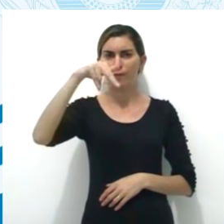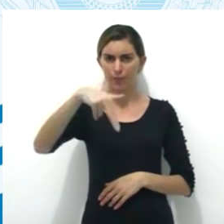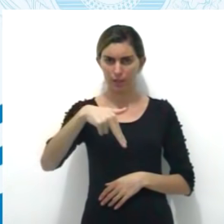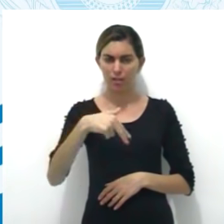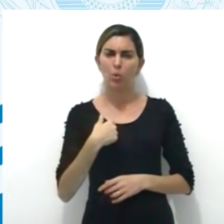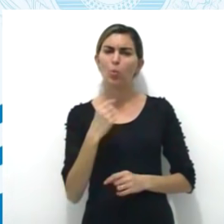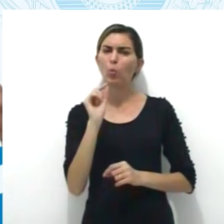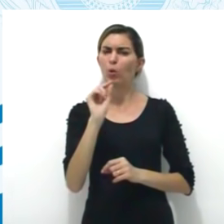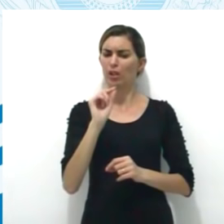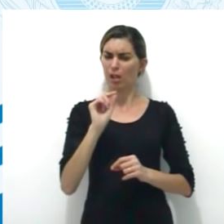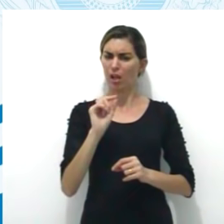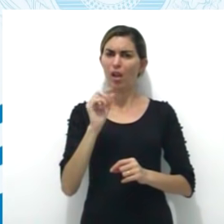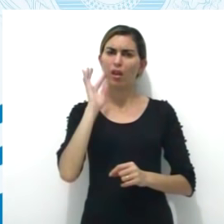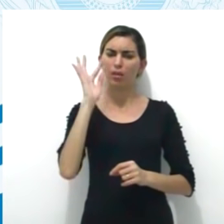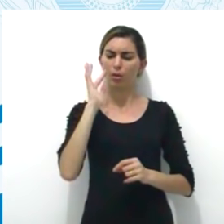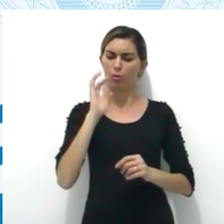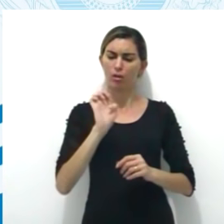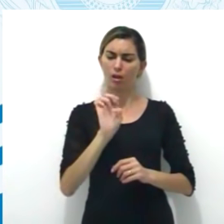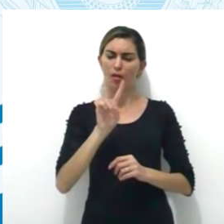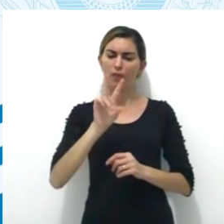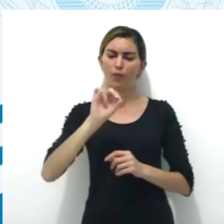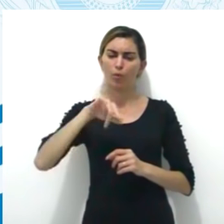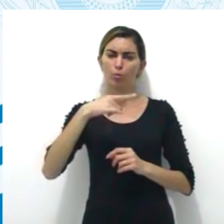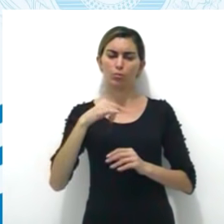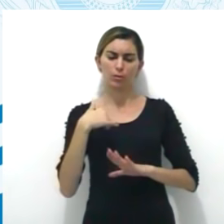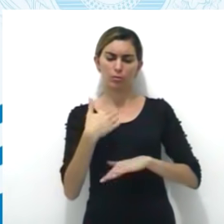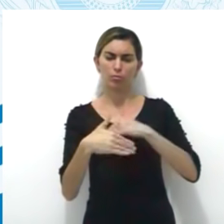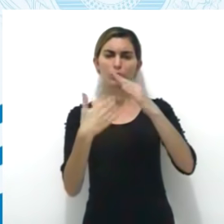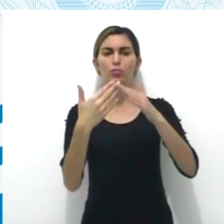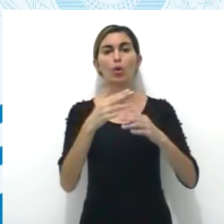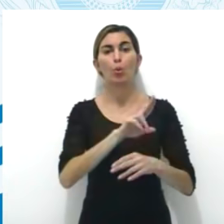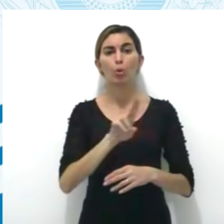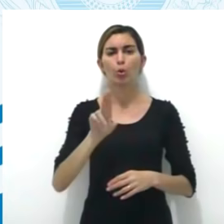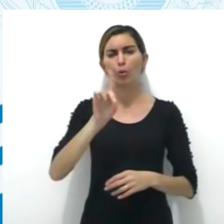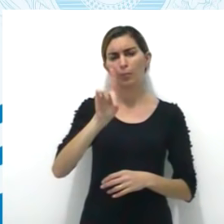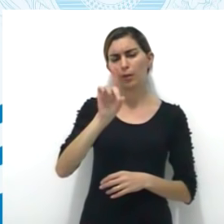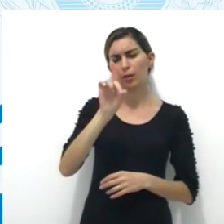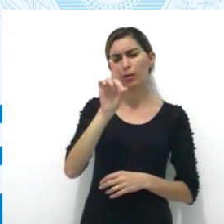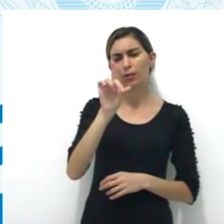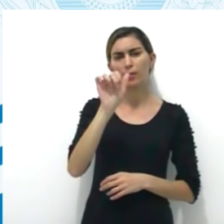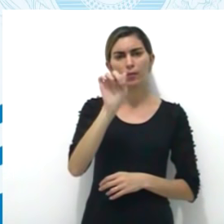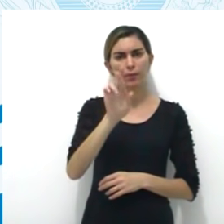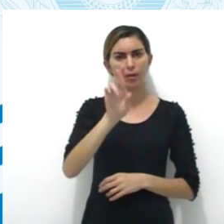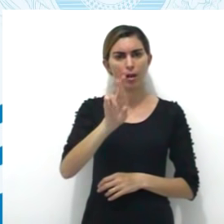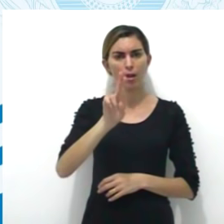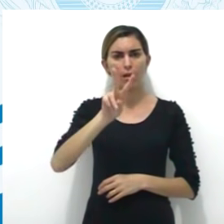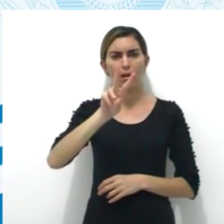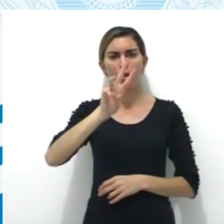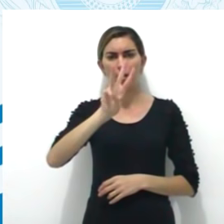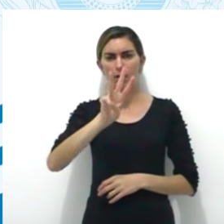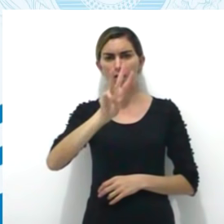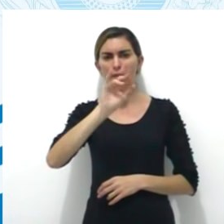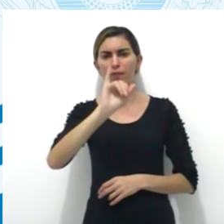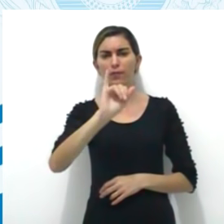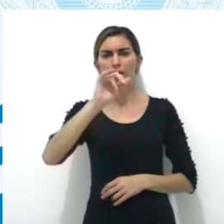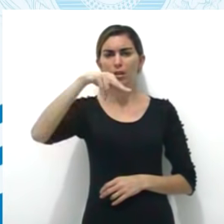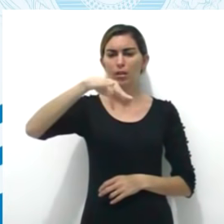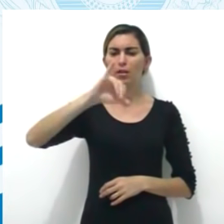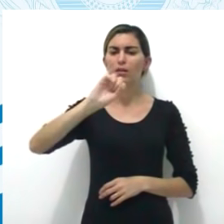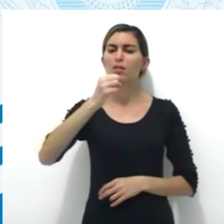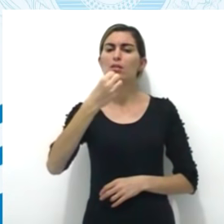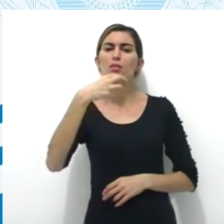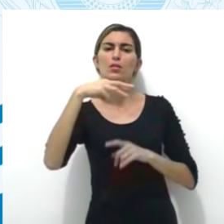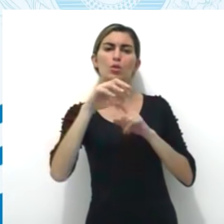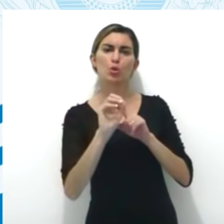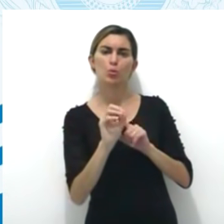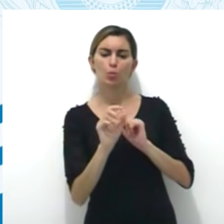da evolução também recebeu o nome de darwinismo. Como eu falei anteriormente, darwinismo vem